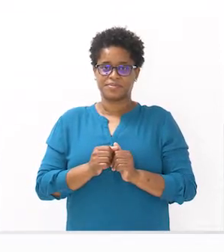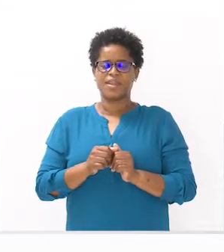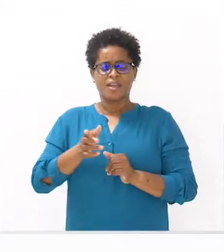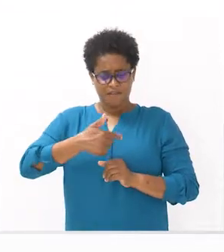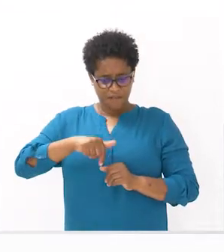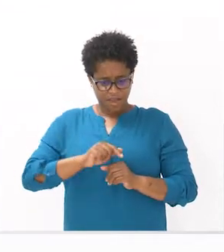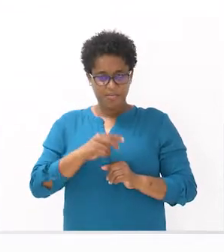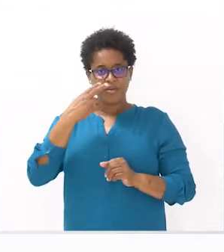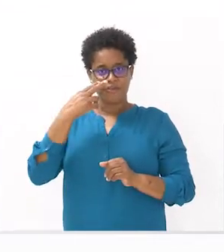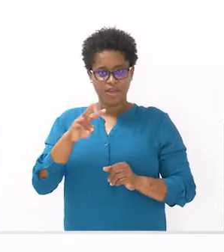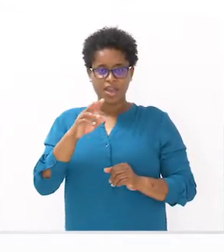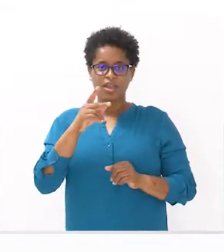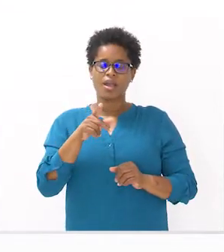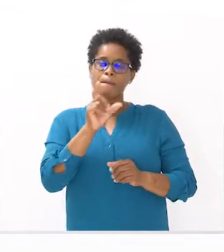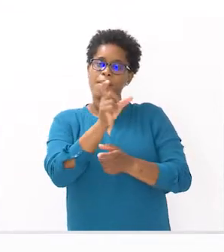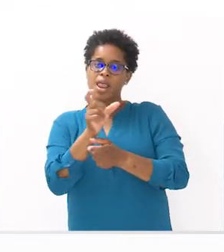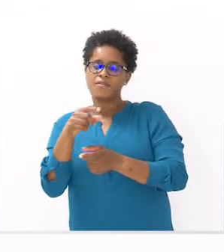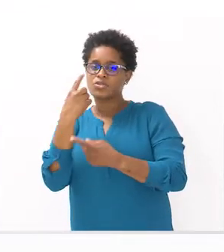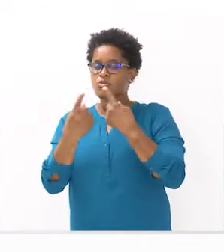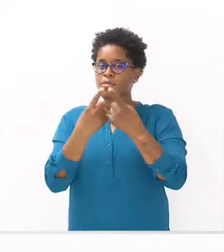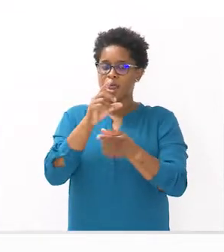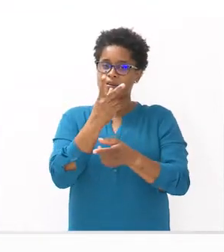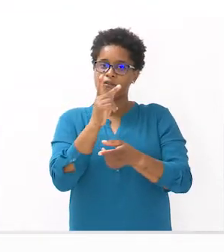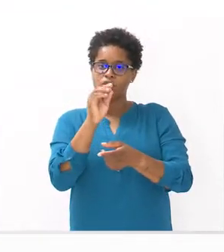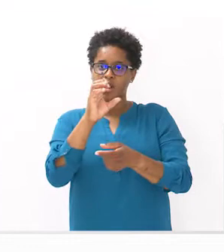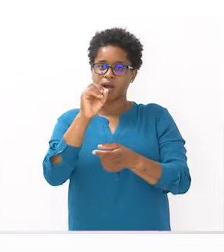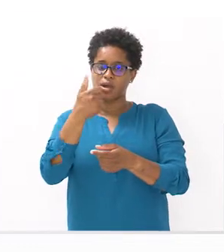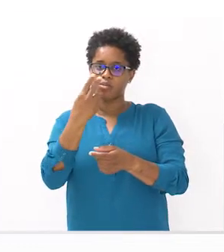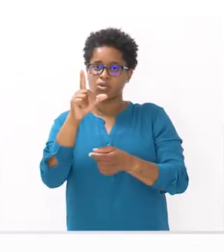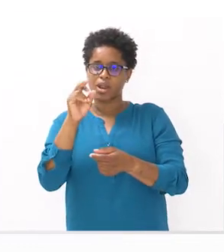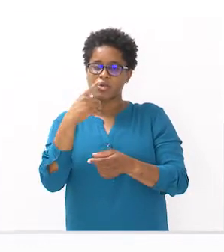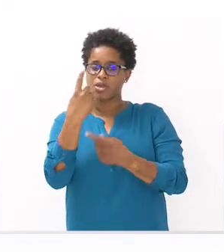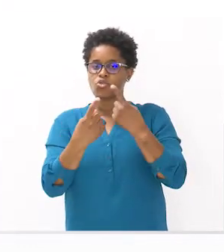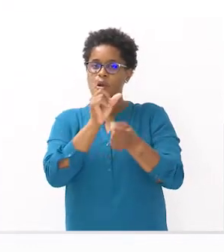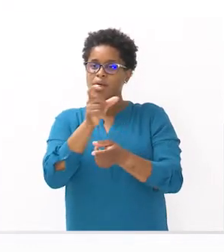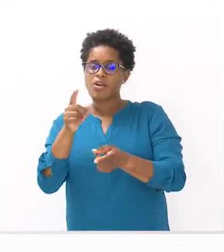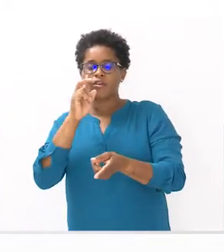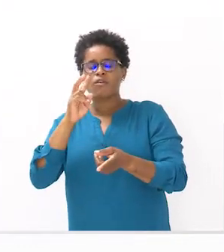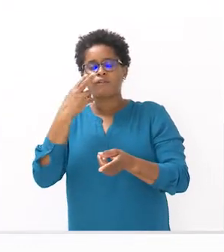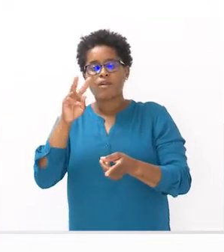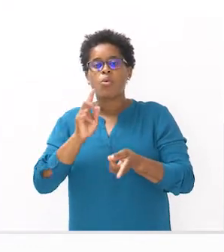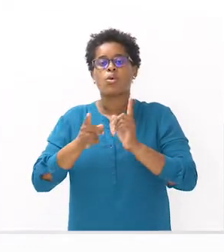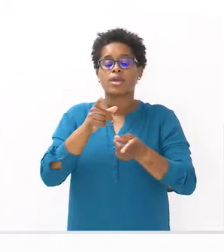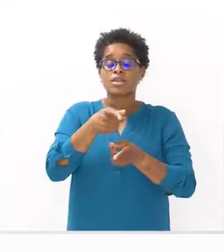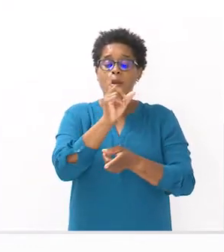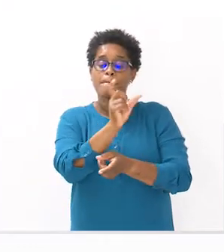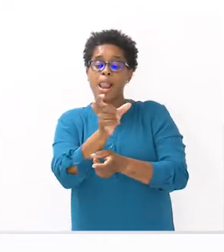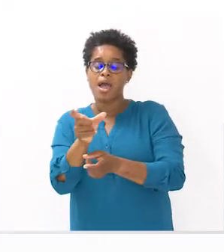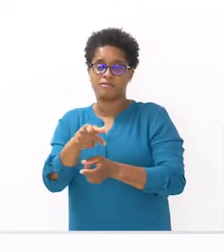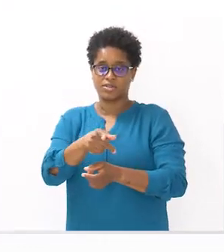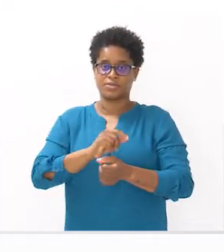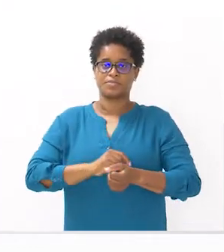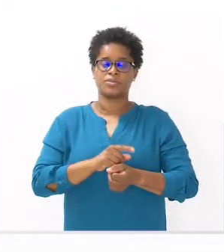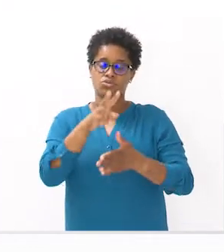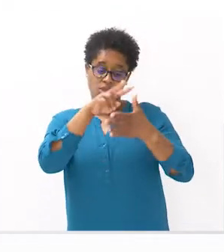vamos ver o vocabulário de algumas palavras desconhecidas. Vamos ver o significado destas palavras